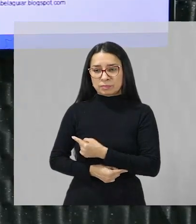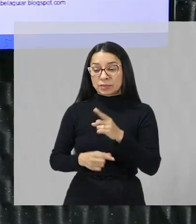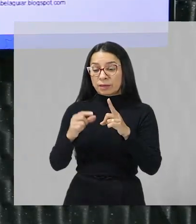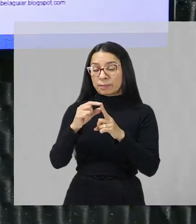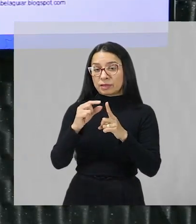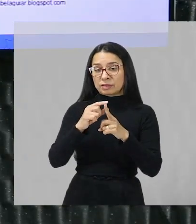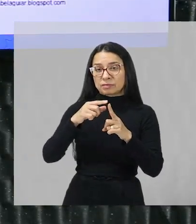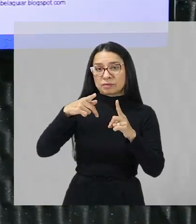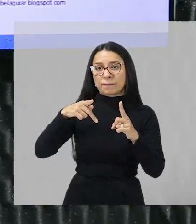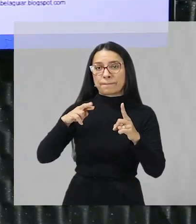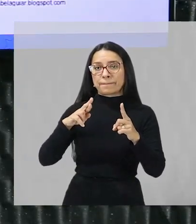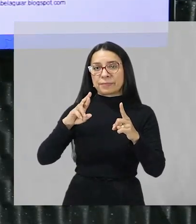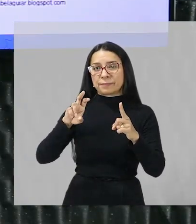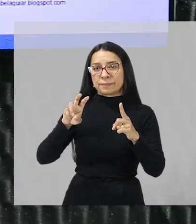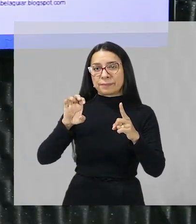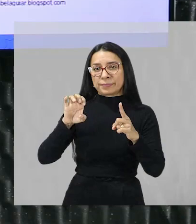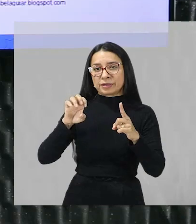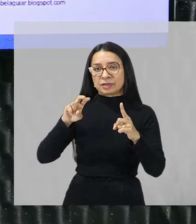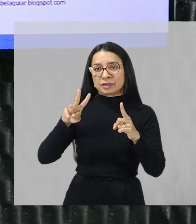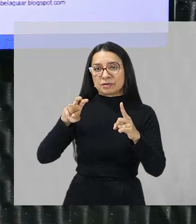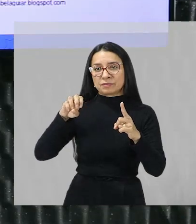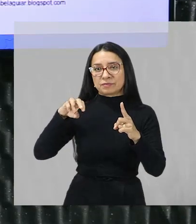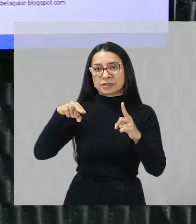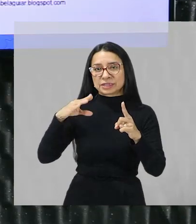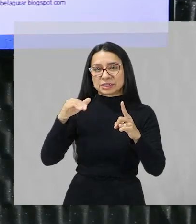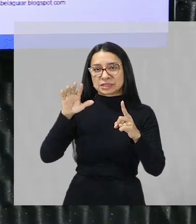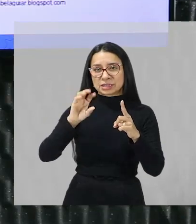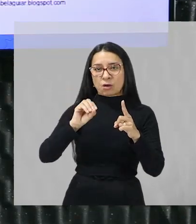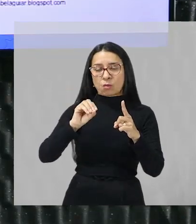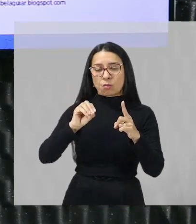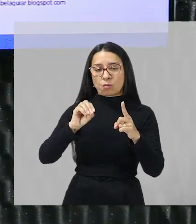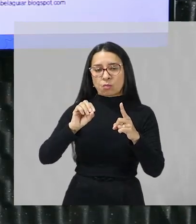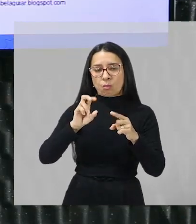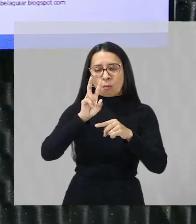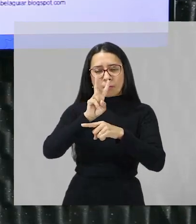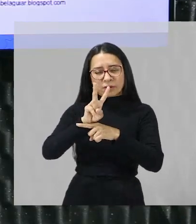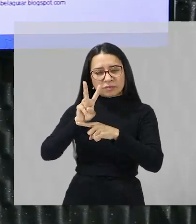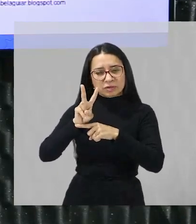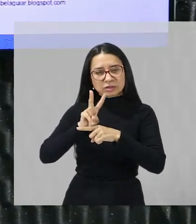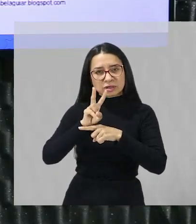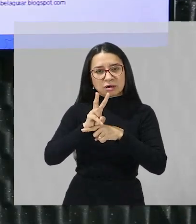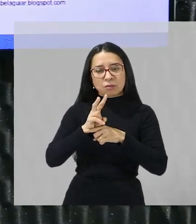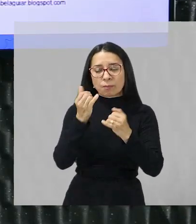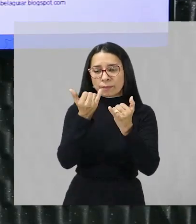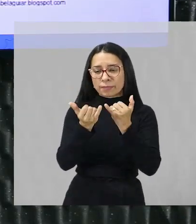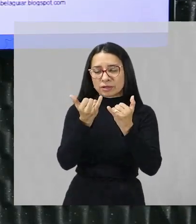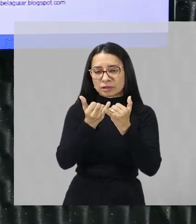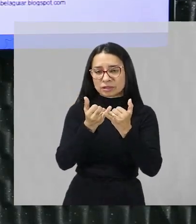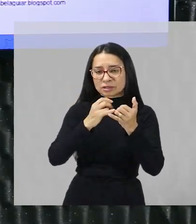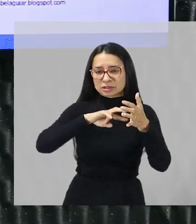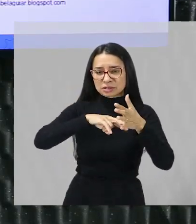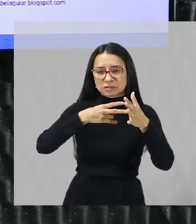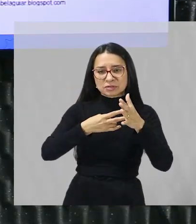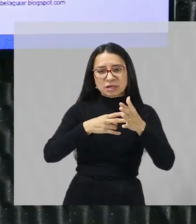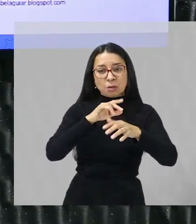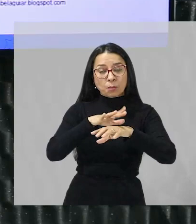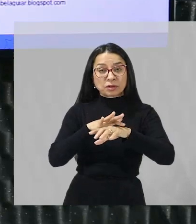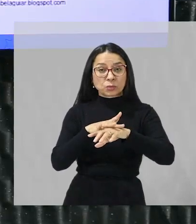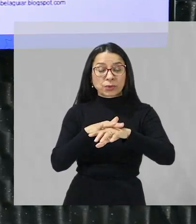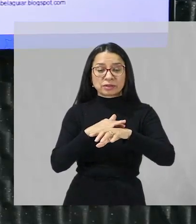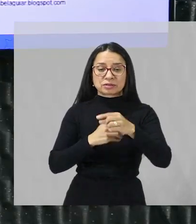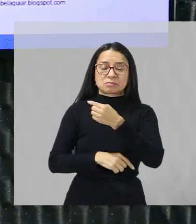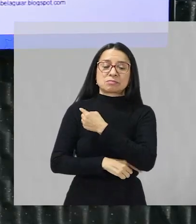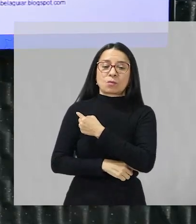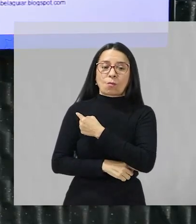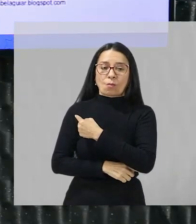dele, provavelmente, chega bem atrás e responde, machismo é a ilusão que algumas pessoas têm de que... Aí